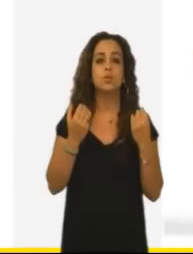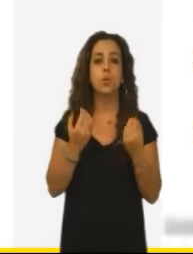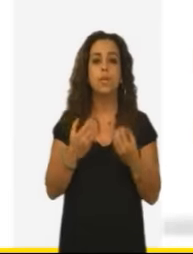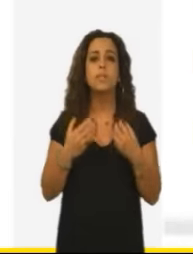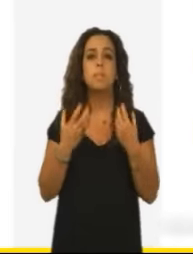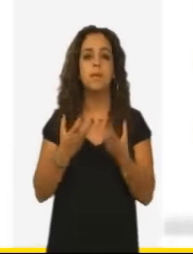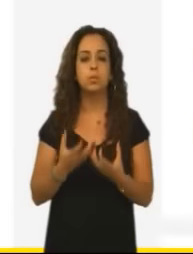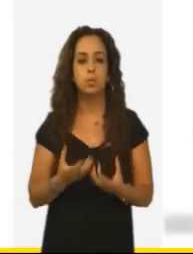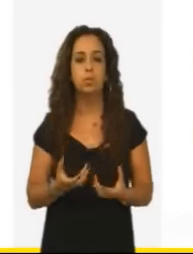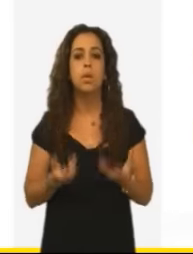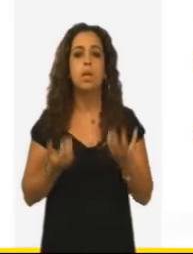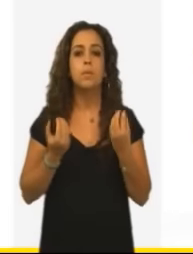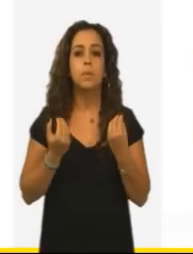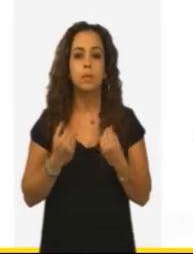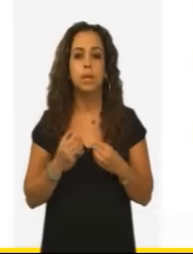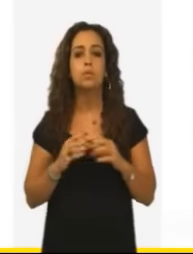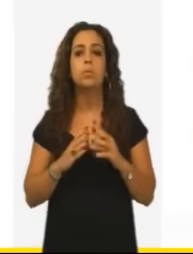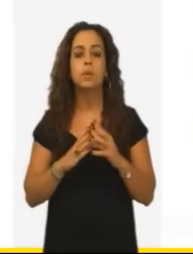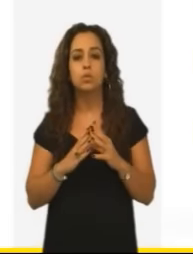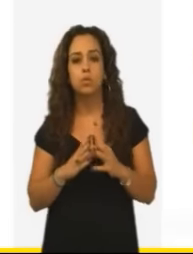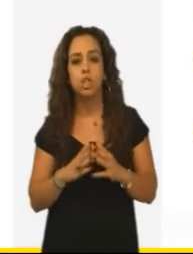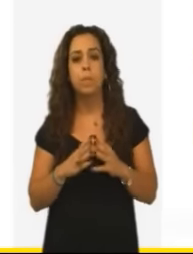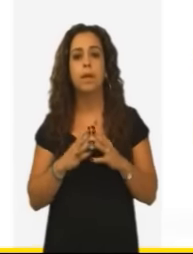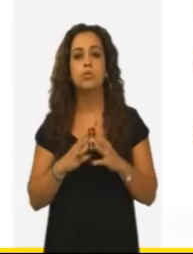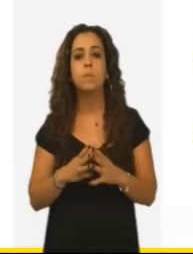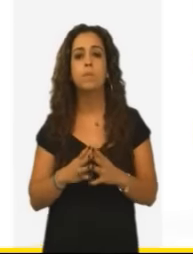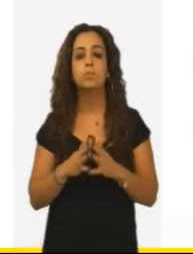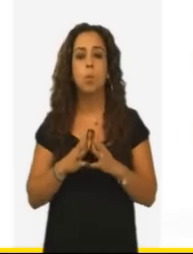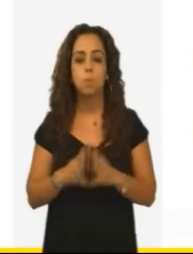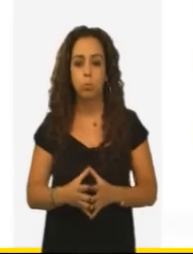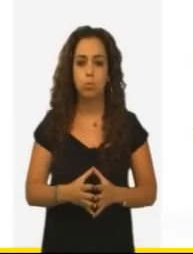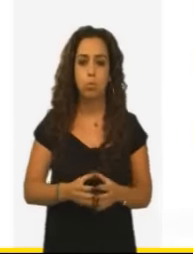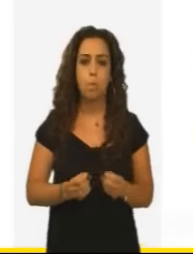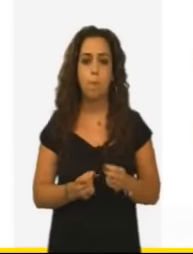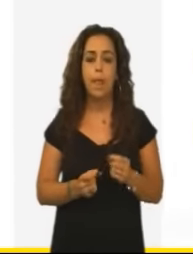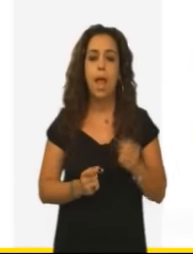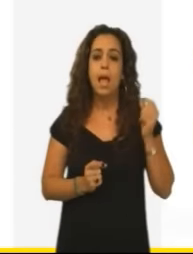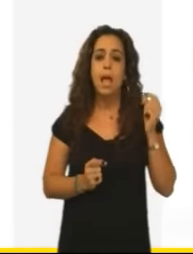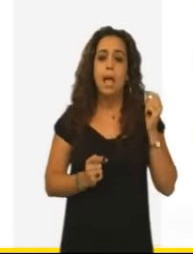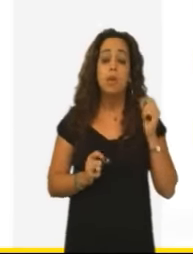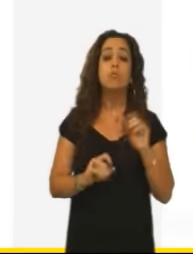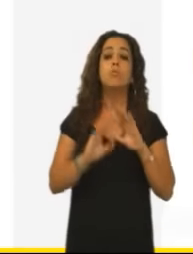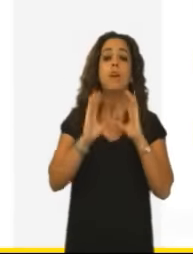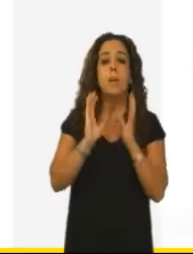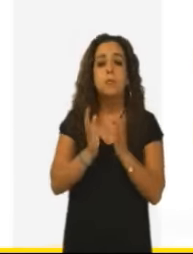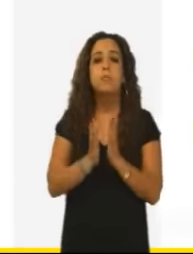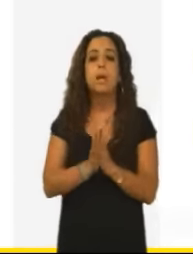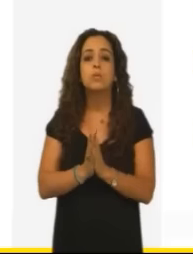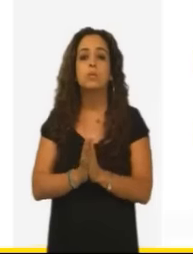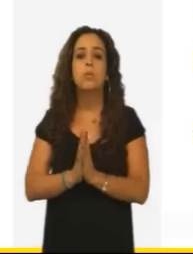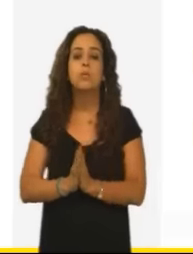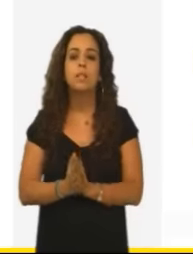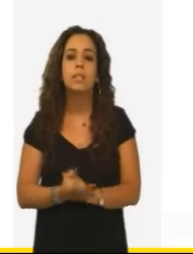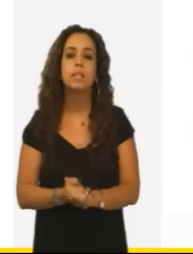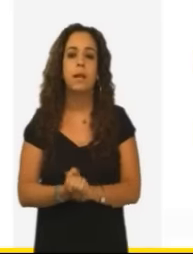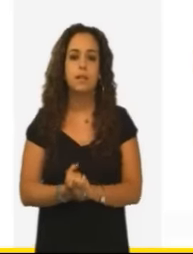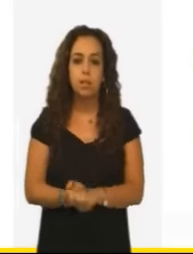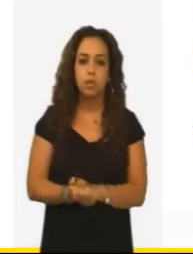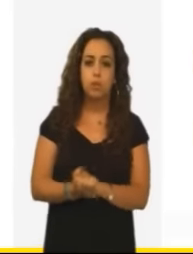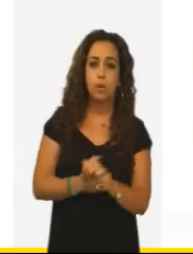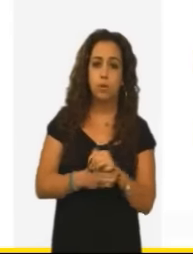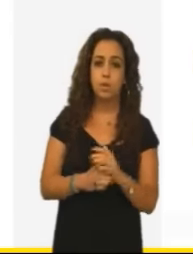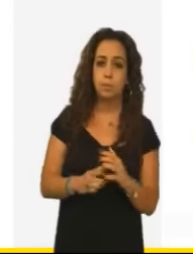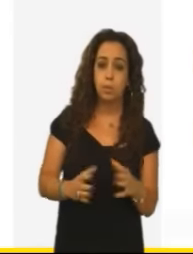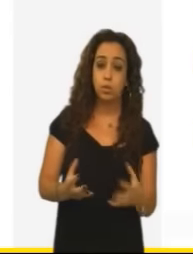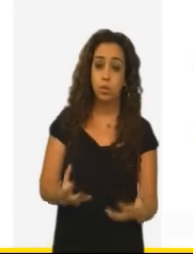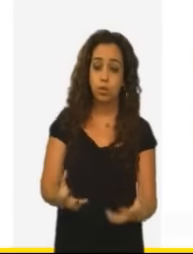portanto, dois períodos. Portanto, eu vou chamar isso de período composto. Eu costumo falar para os meus alunos algo que facilita